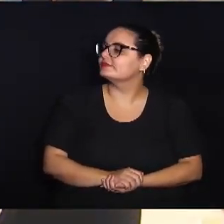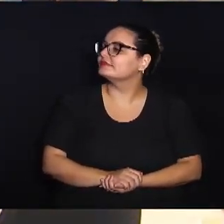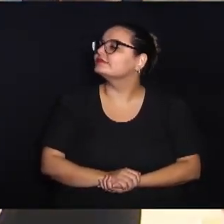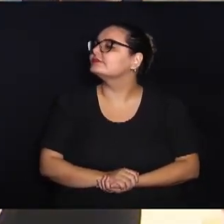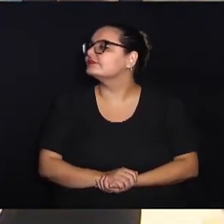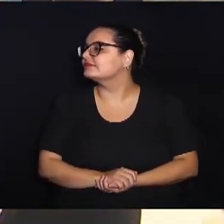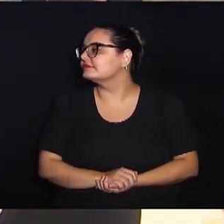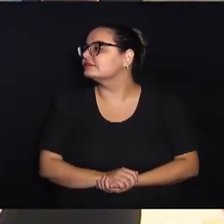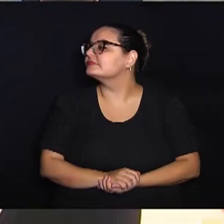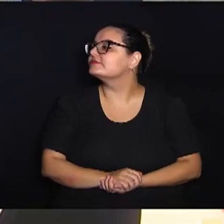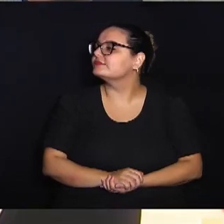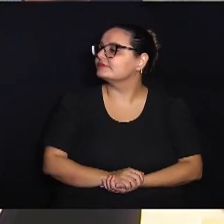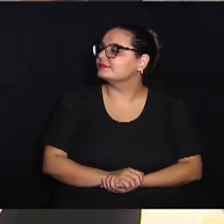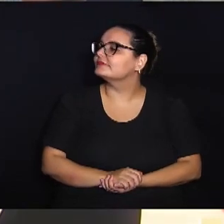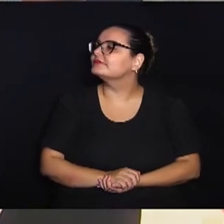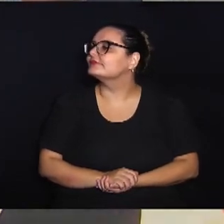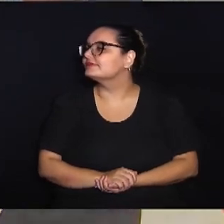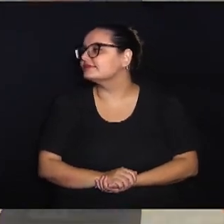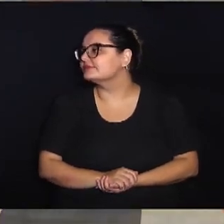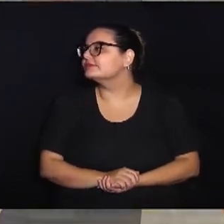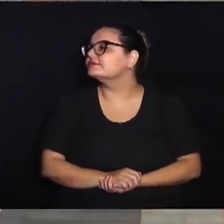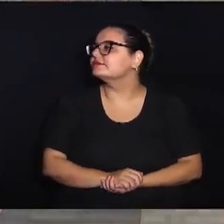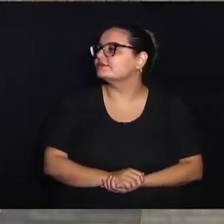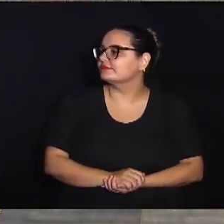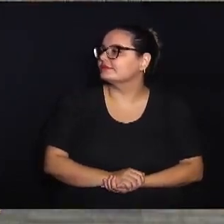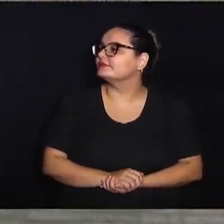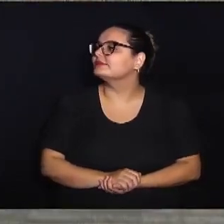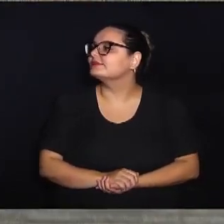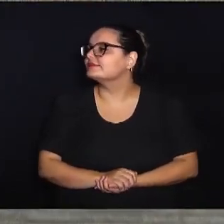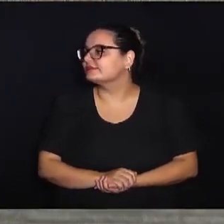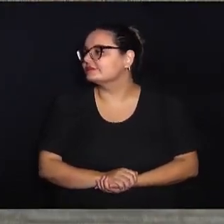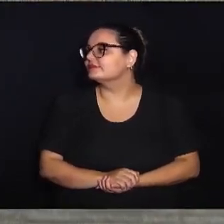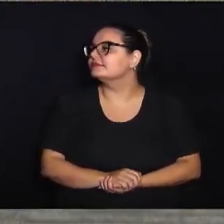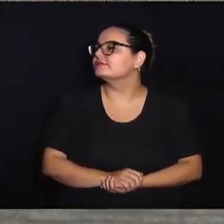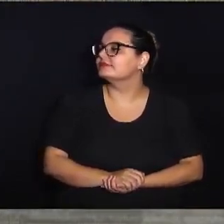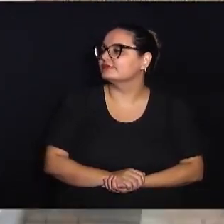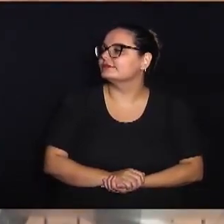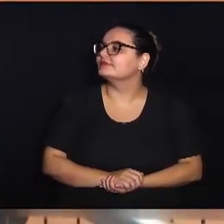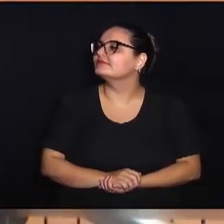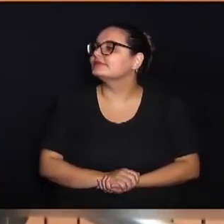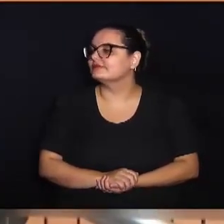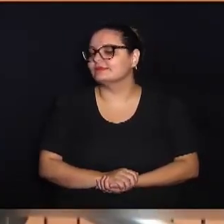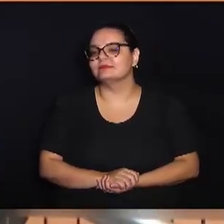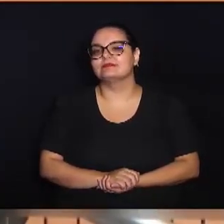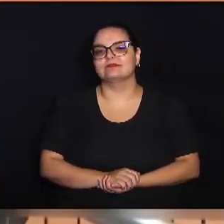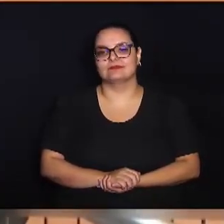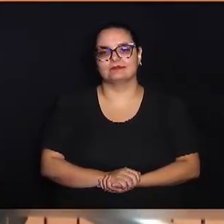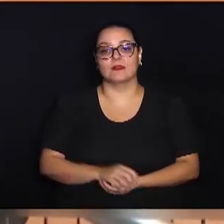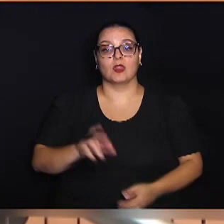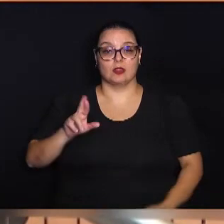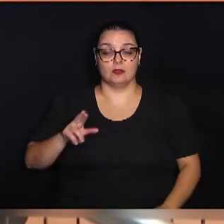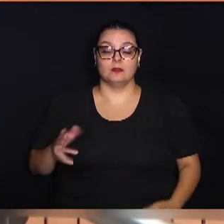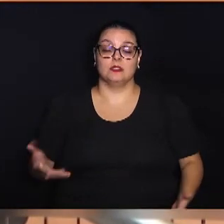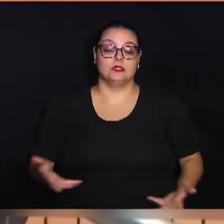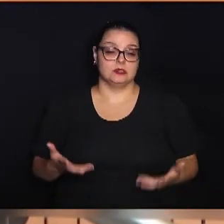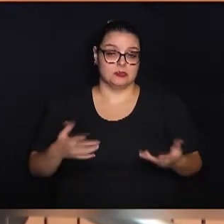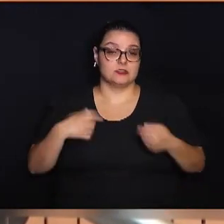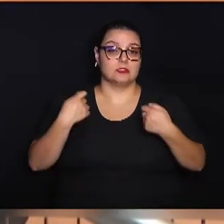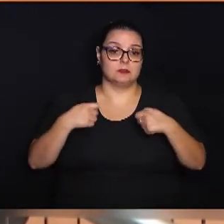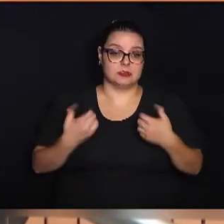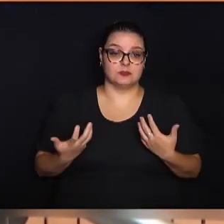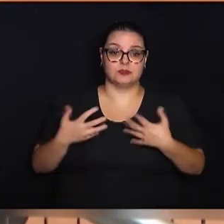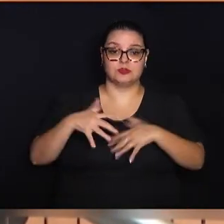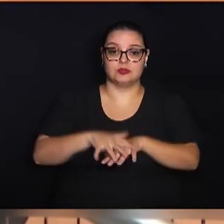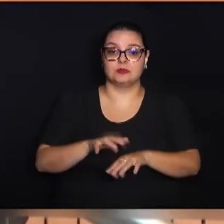de Campinas, curioso, curso à vontade, de agitado, transitado, sufocado. Por conta dessa necessidade de incluir